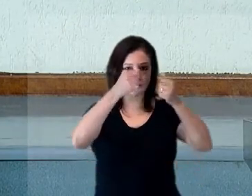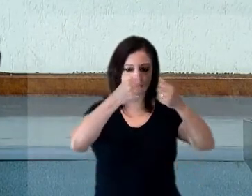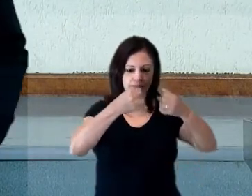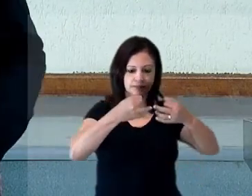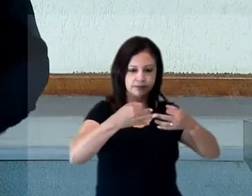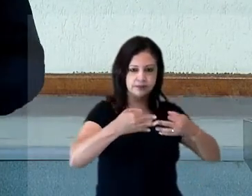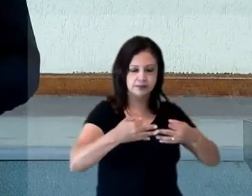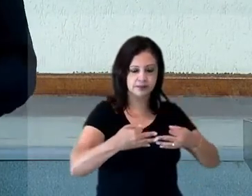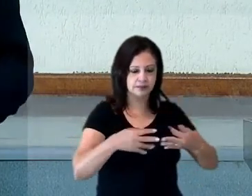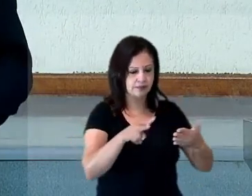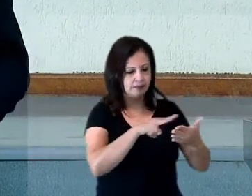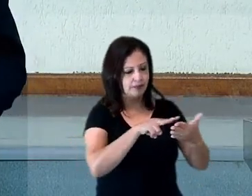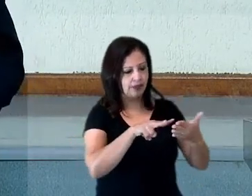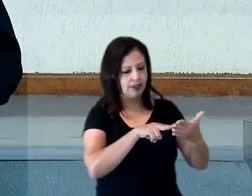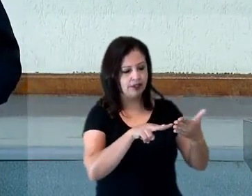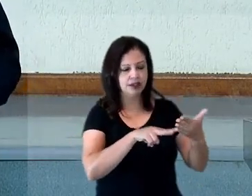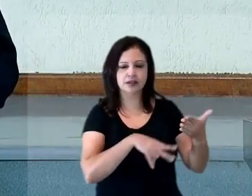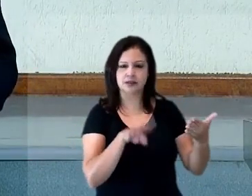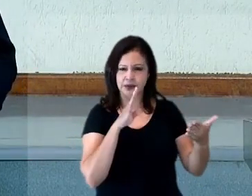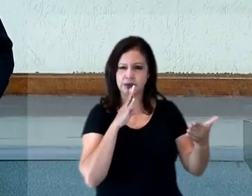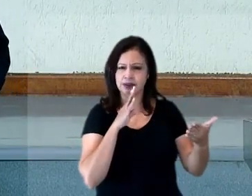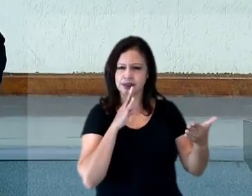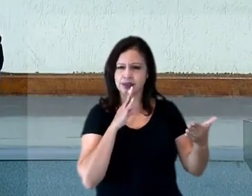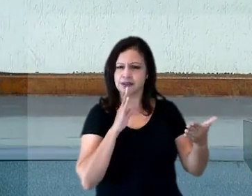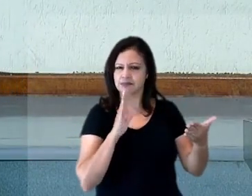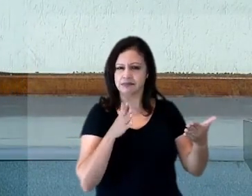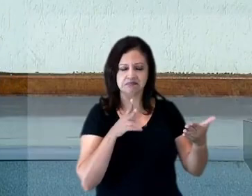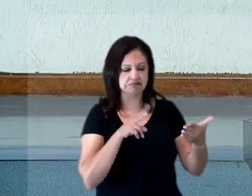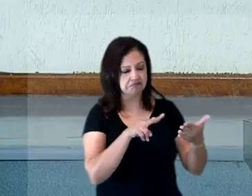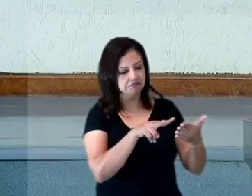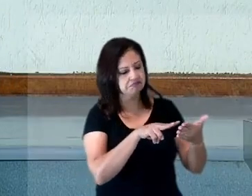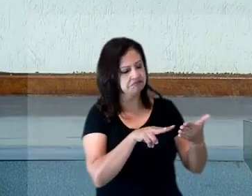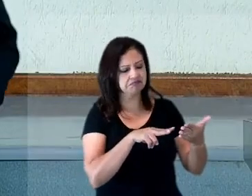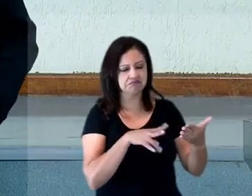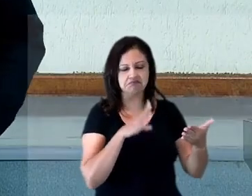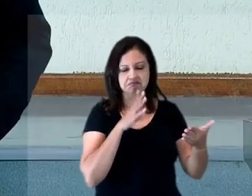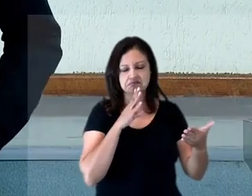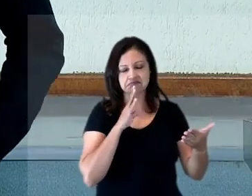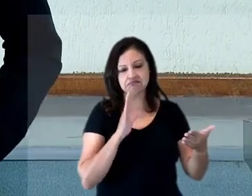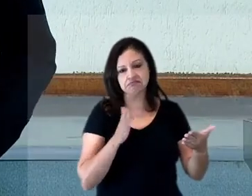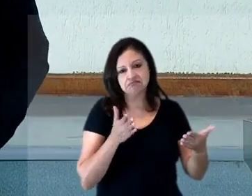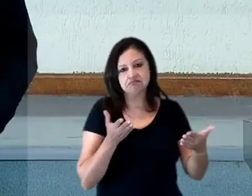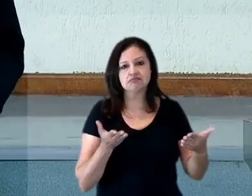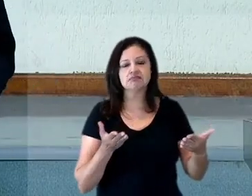bastante conhecido, são passagens que nós conhecemos, e